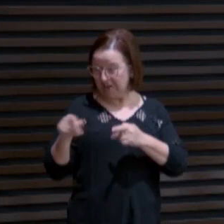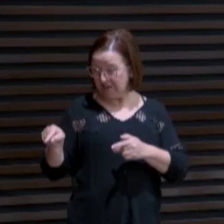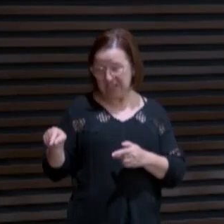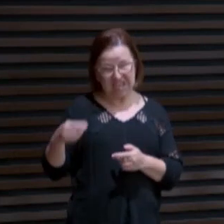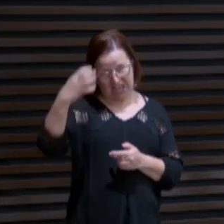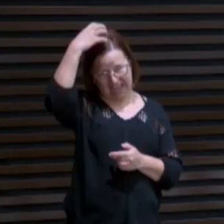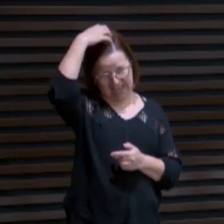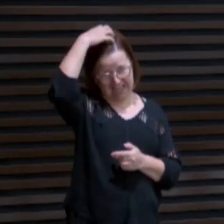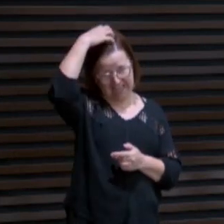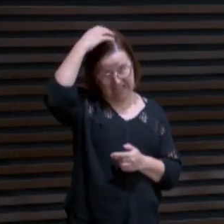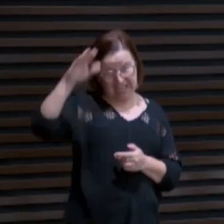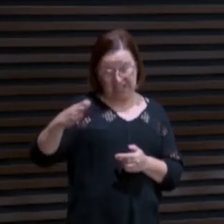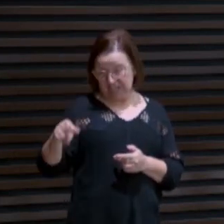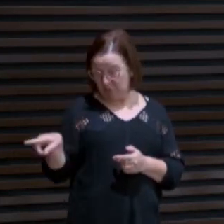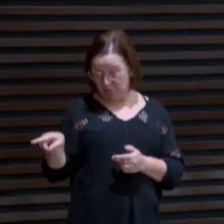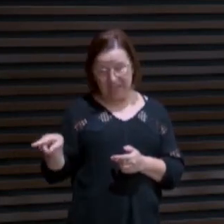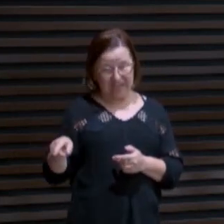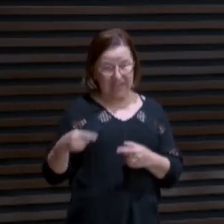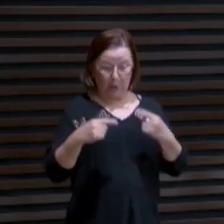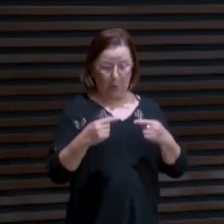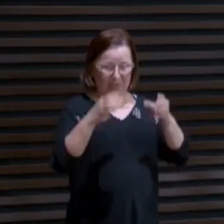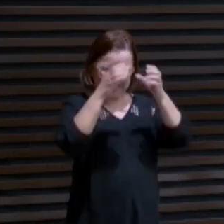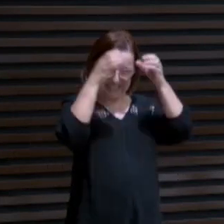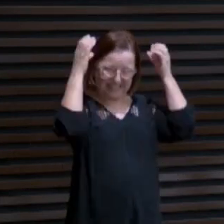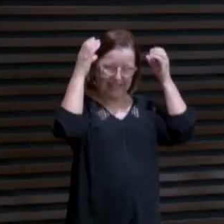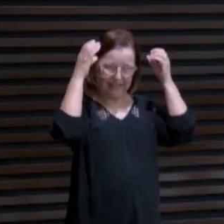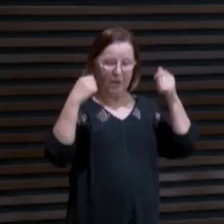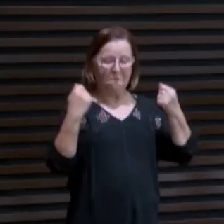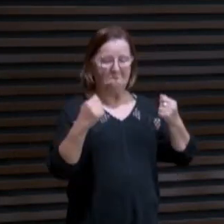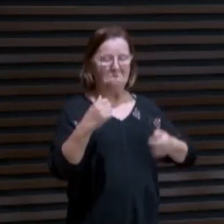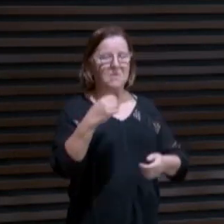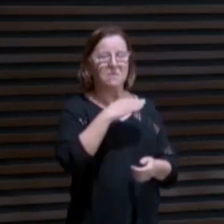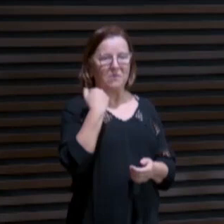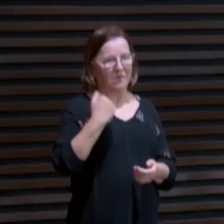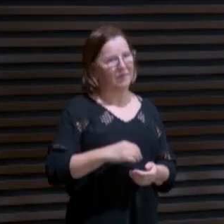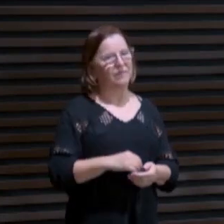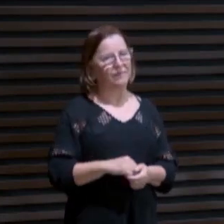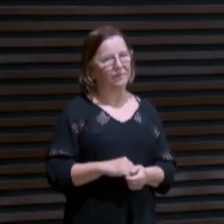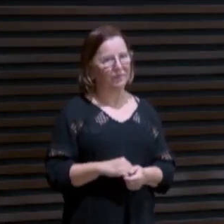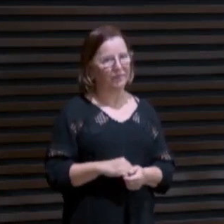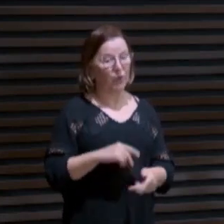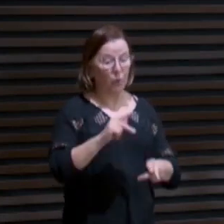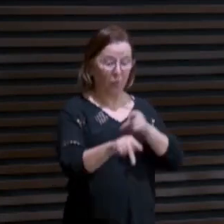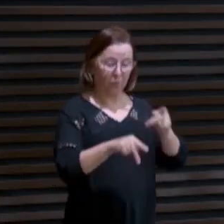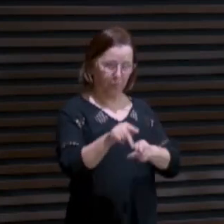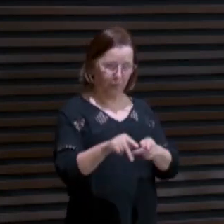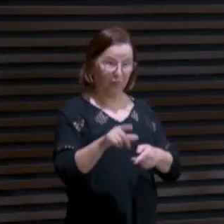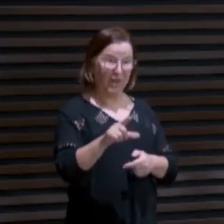morto. eles escolheram o